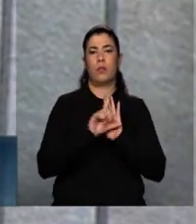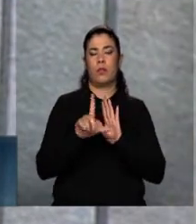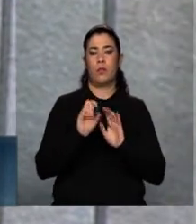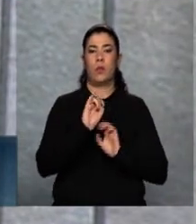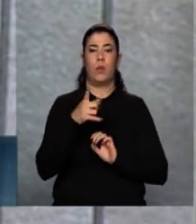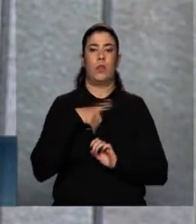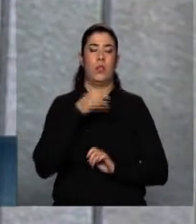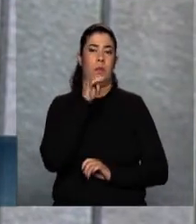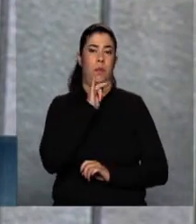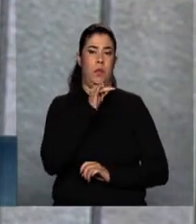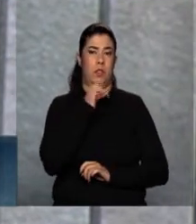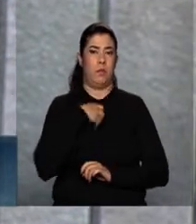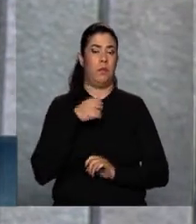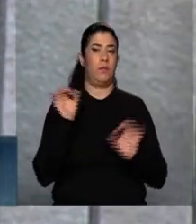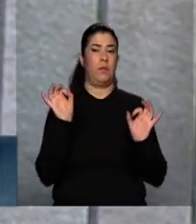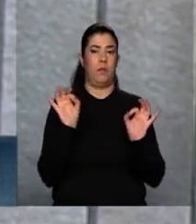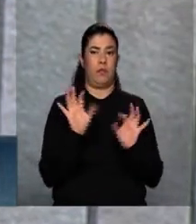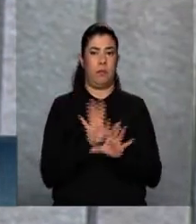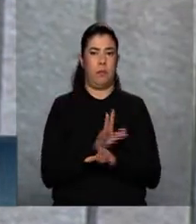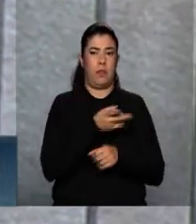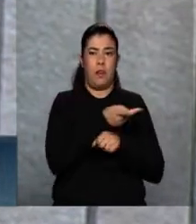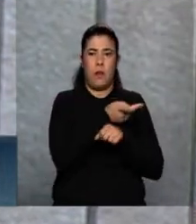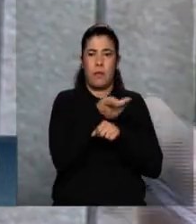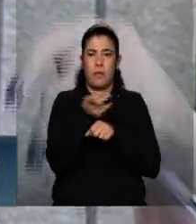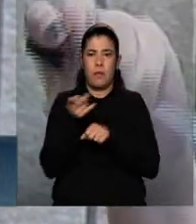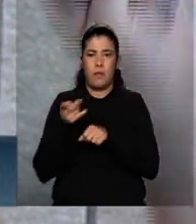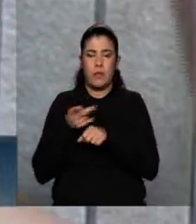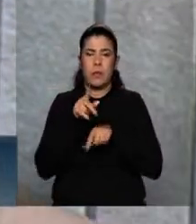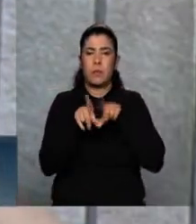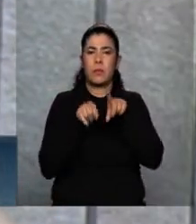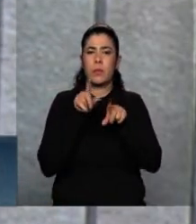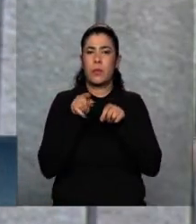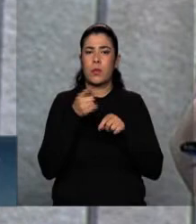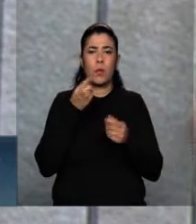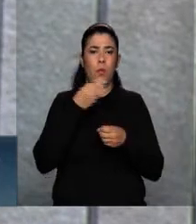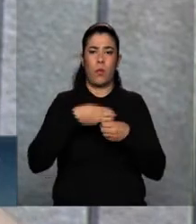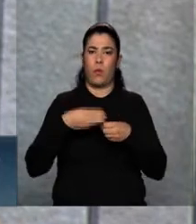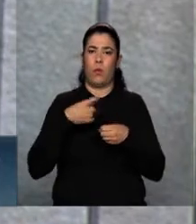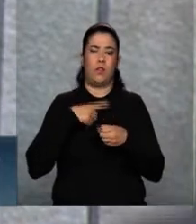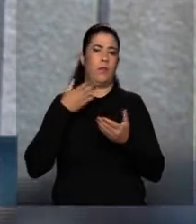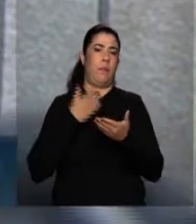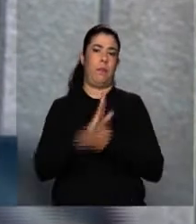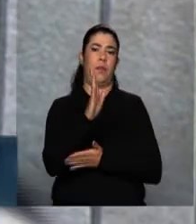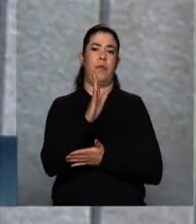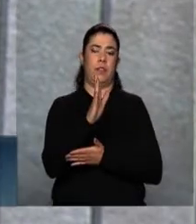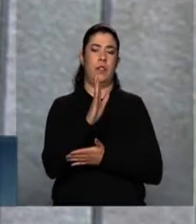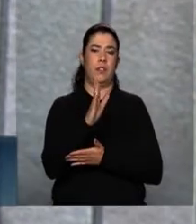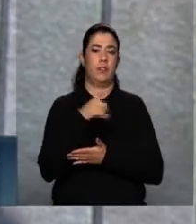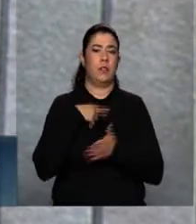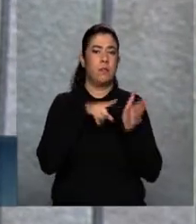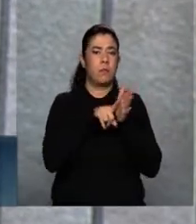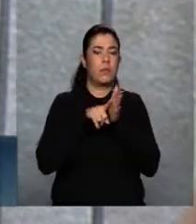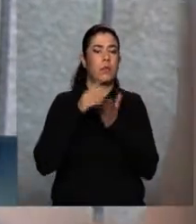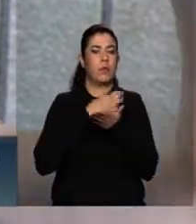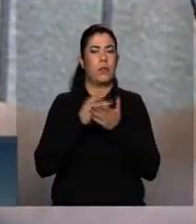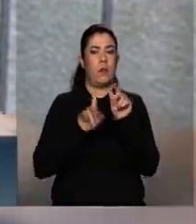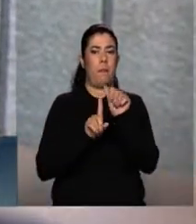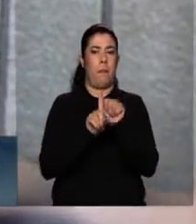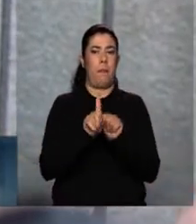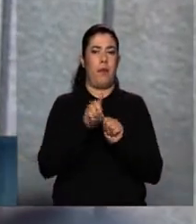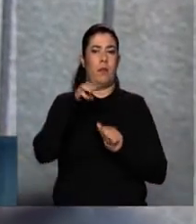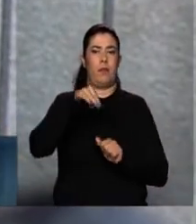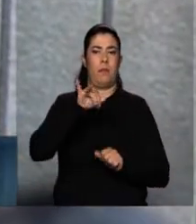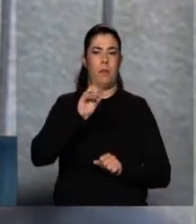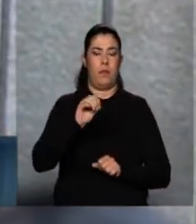se caso, após a visita, não forem... esses municípios não passarem nessa visita que ocorrerá a partir de maio,